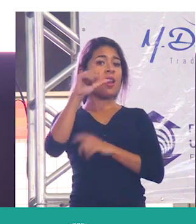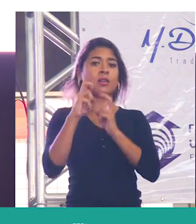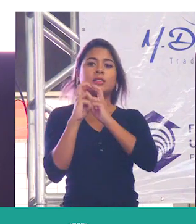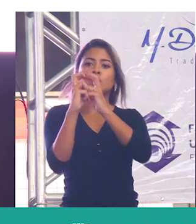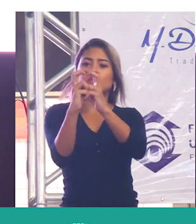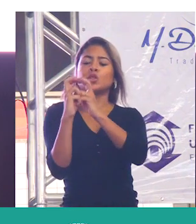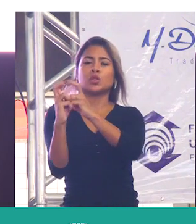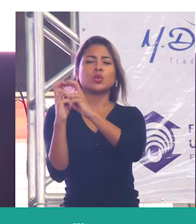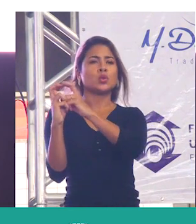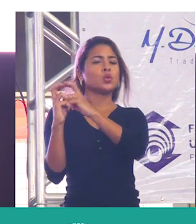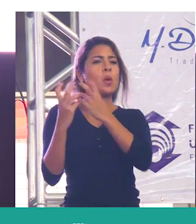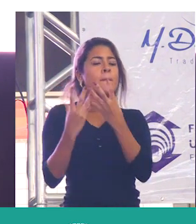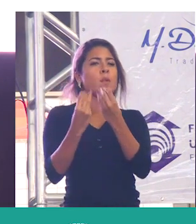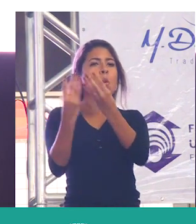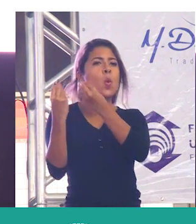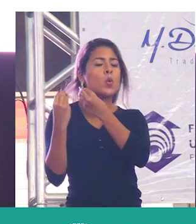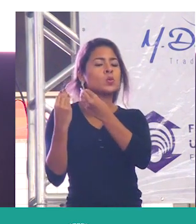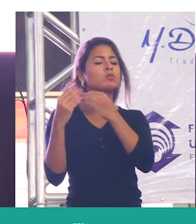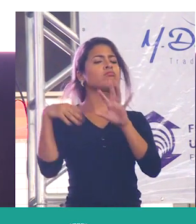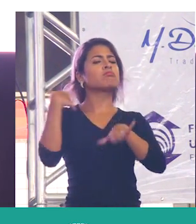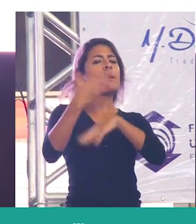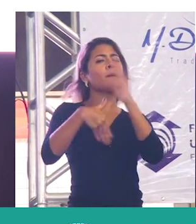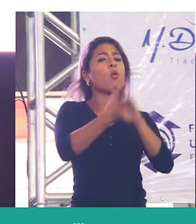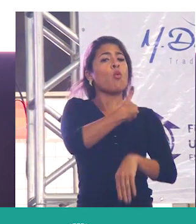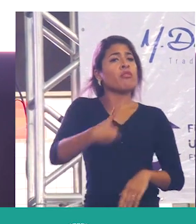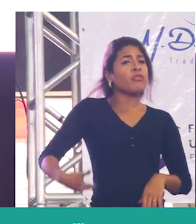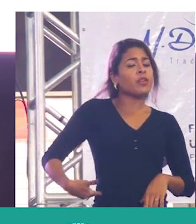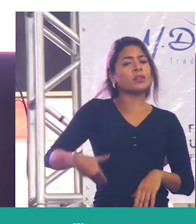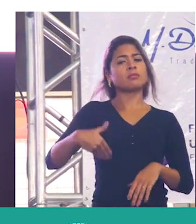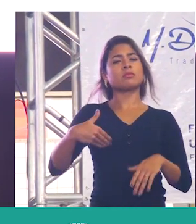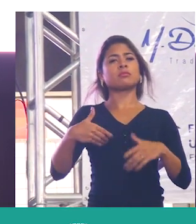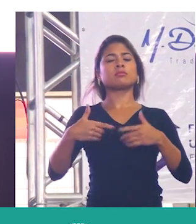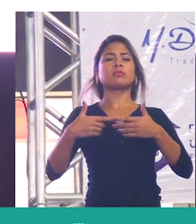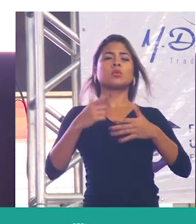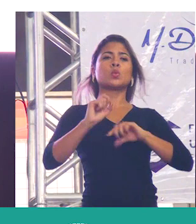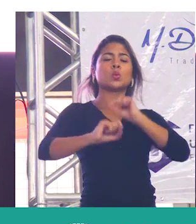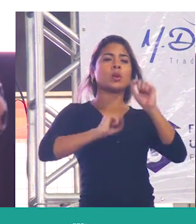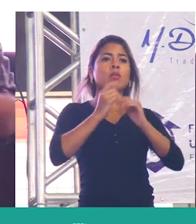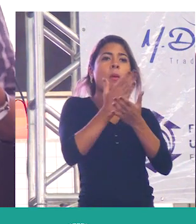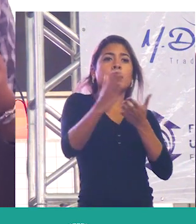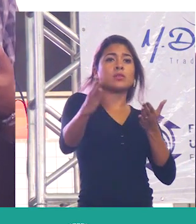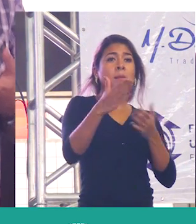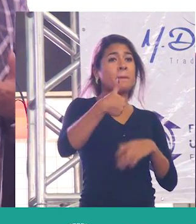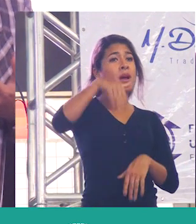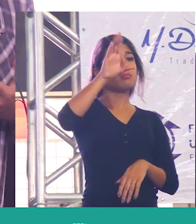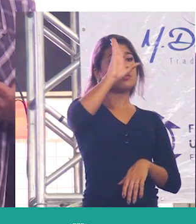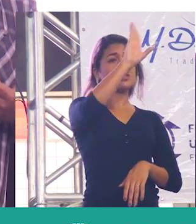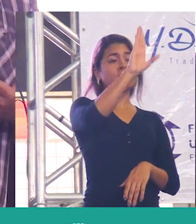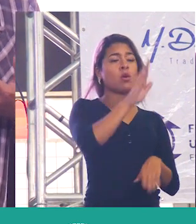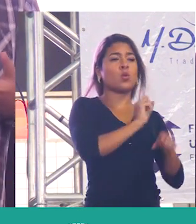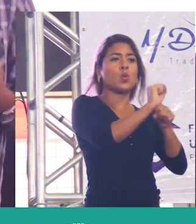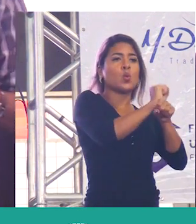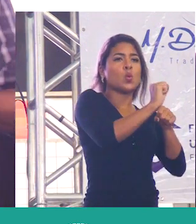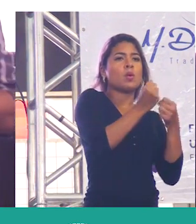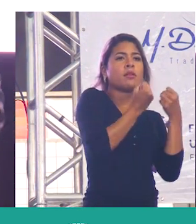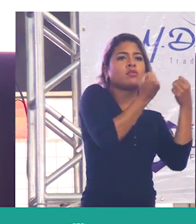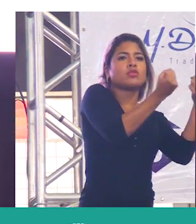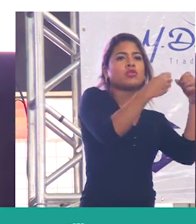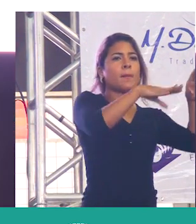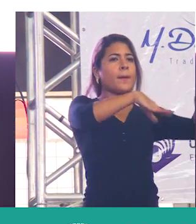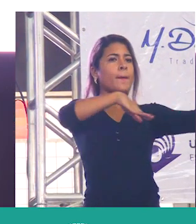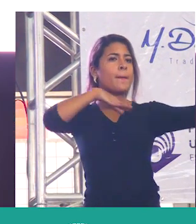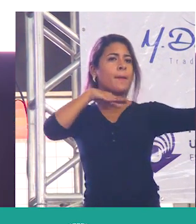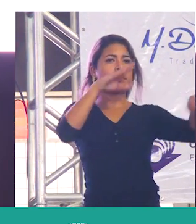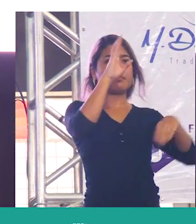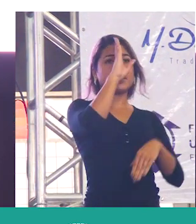nossa dependência com as rodovias aumentou muito. Não sei se vocês ouviram esse ano,